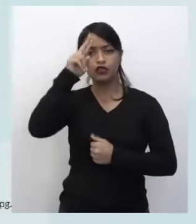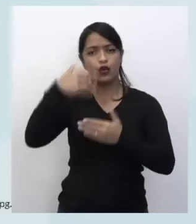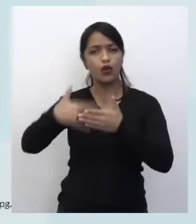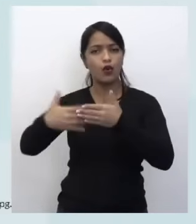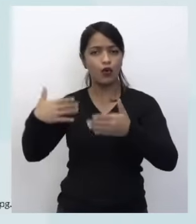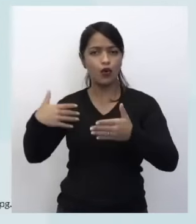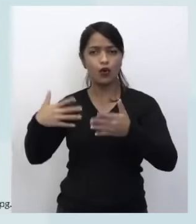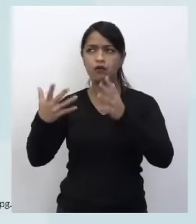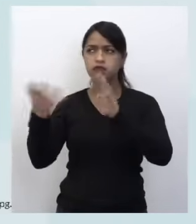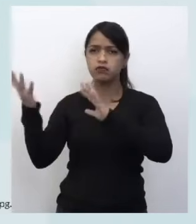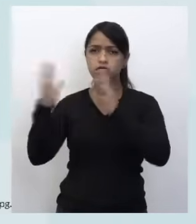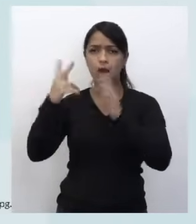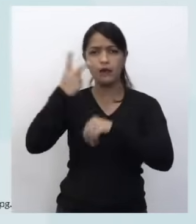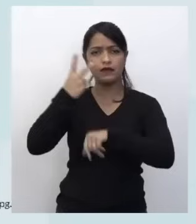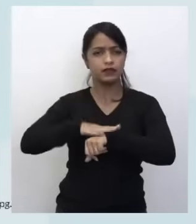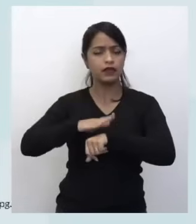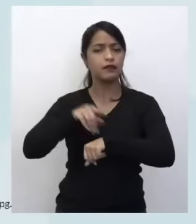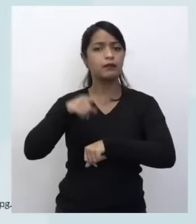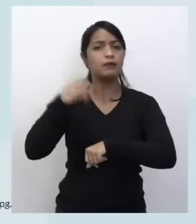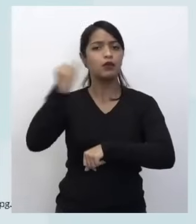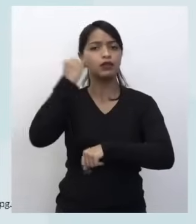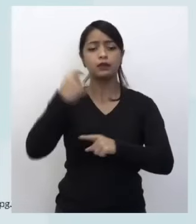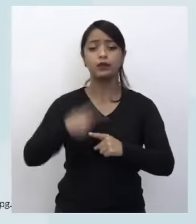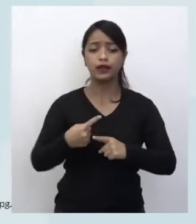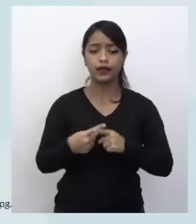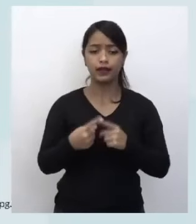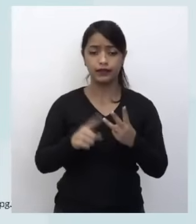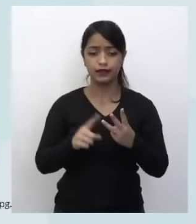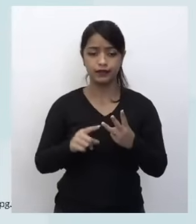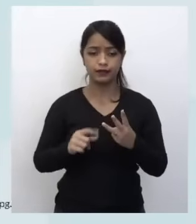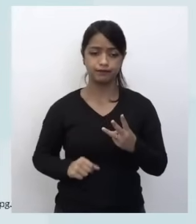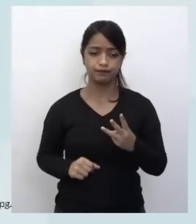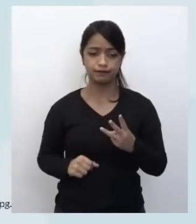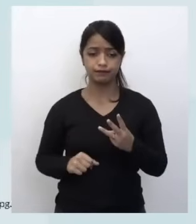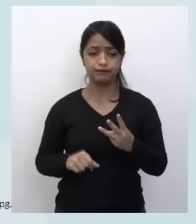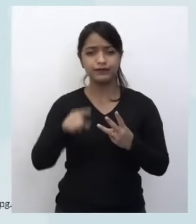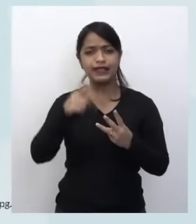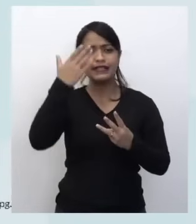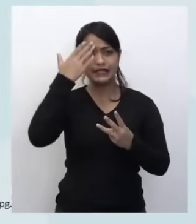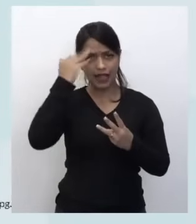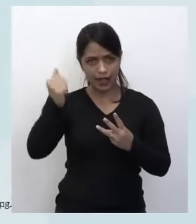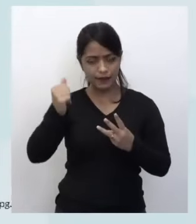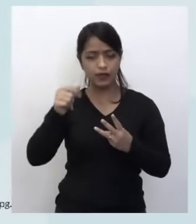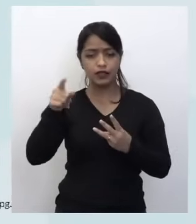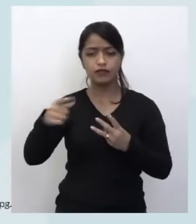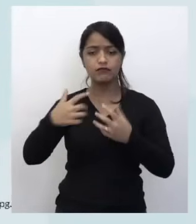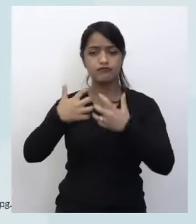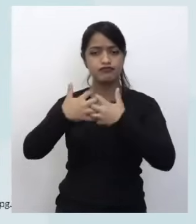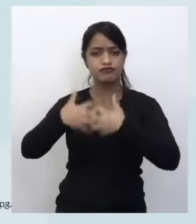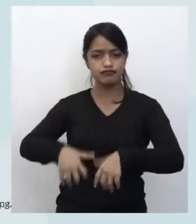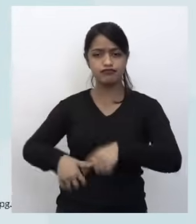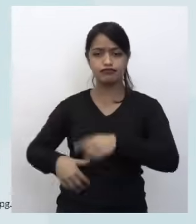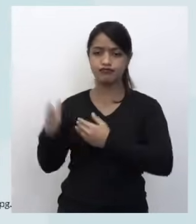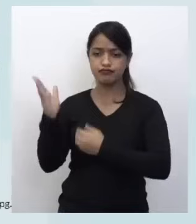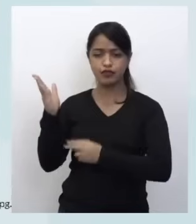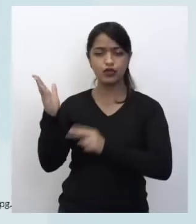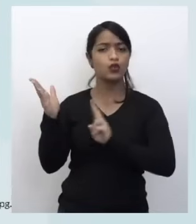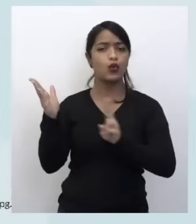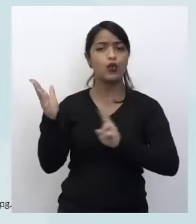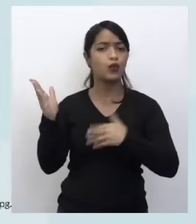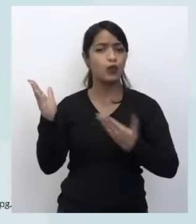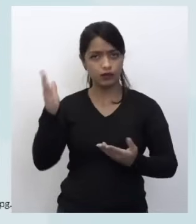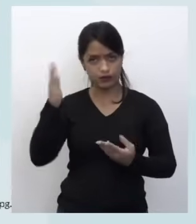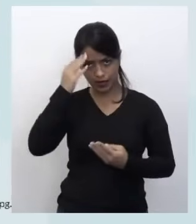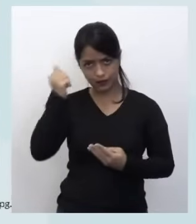histórico da previsão do tempo? E a terceira: você sabe o nome desse instrumento representado ao lado aí da